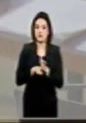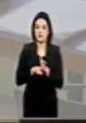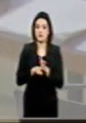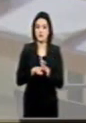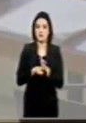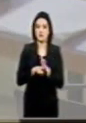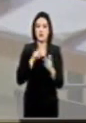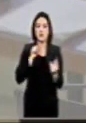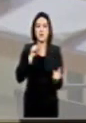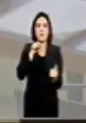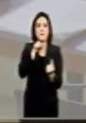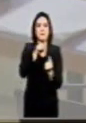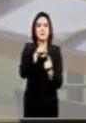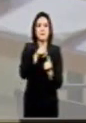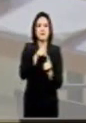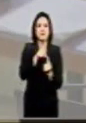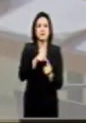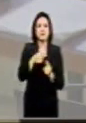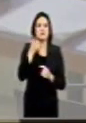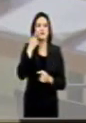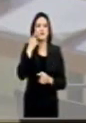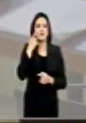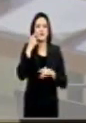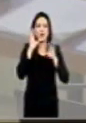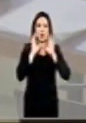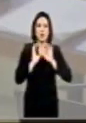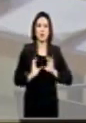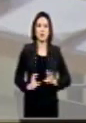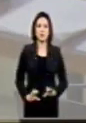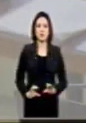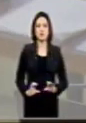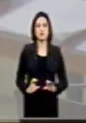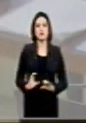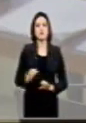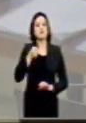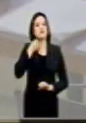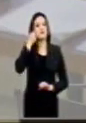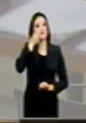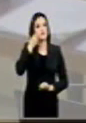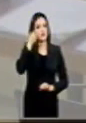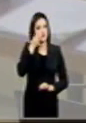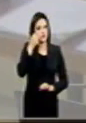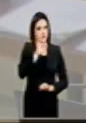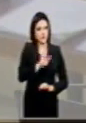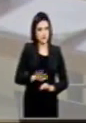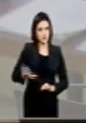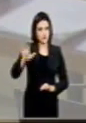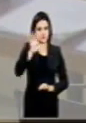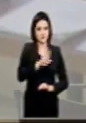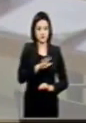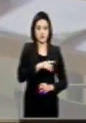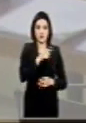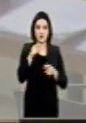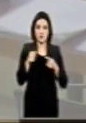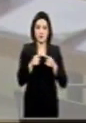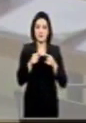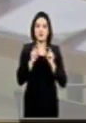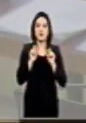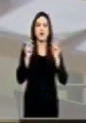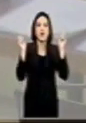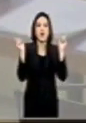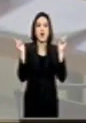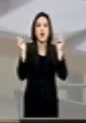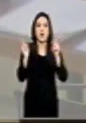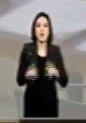apurar as condutas de parlamentares federais. Quanto à primeira questão, ou seja, a competência